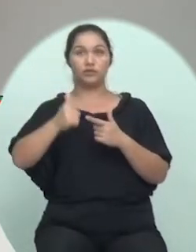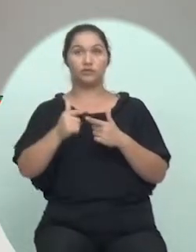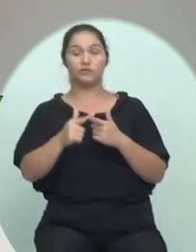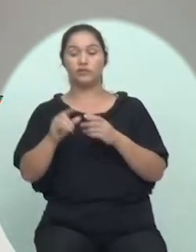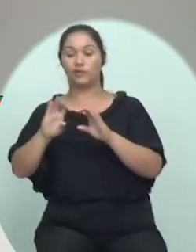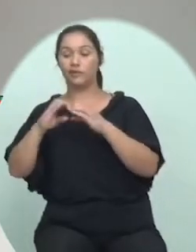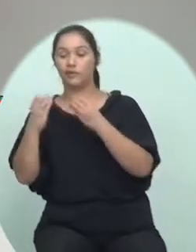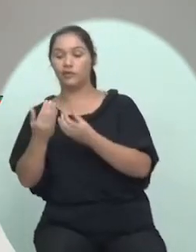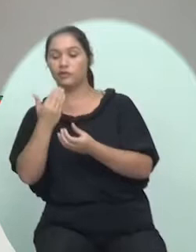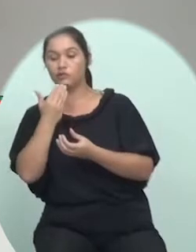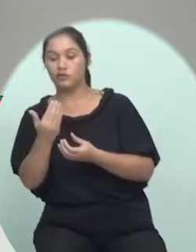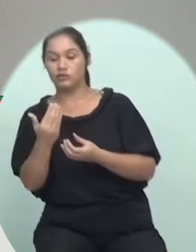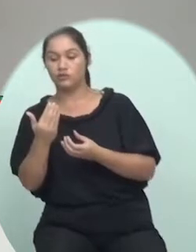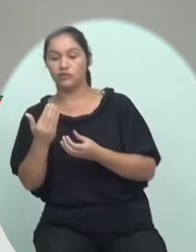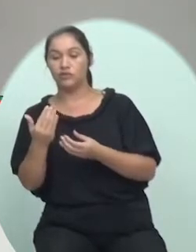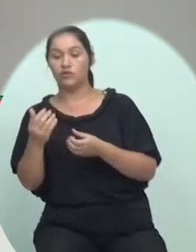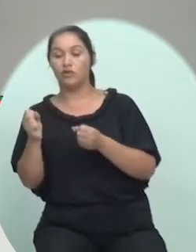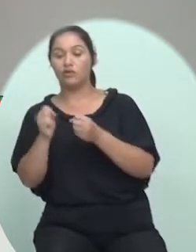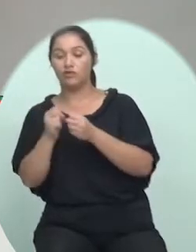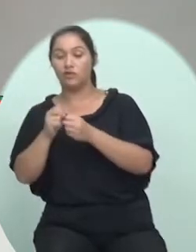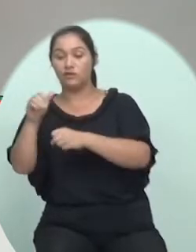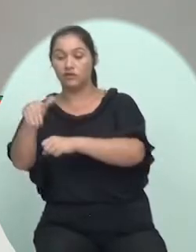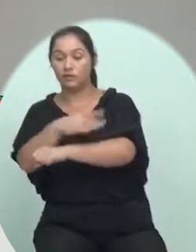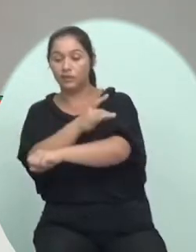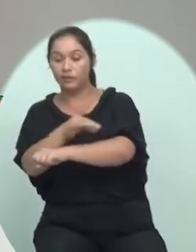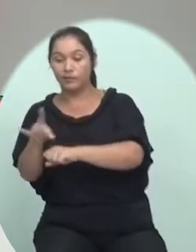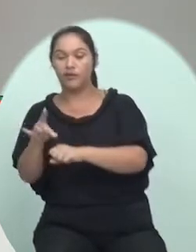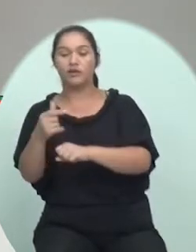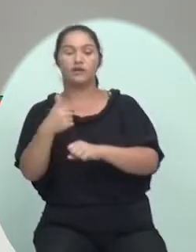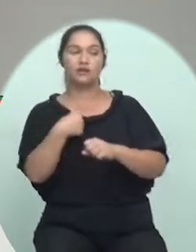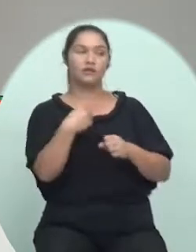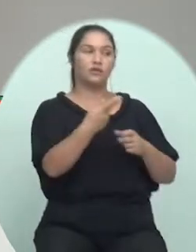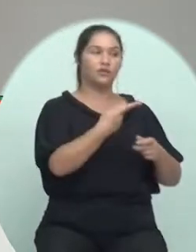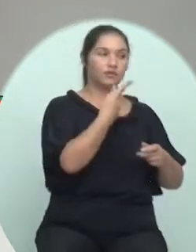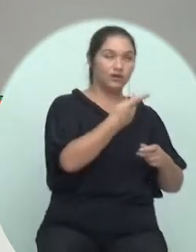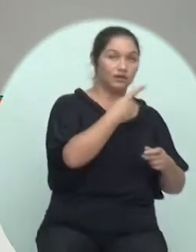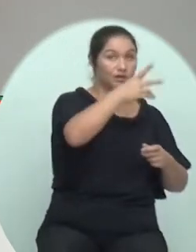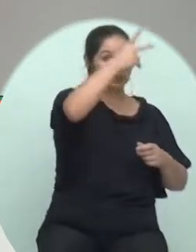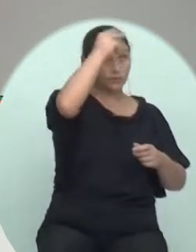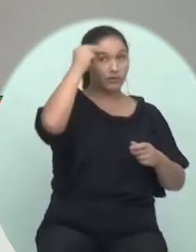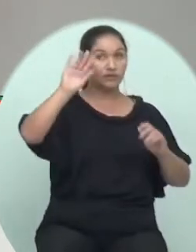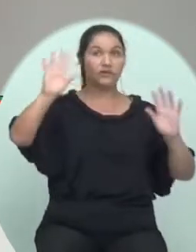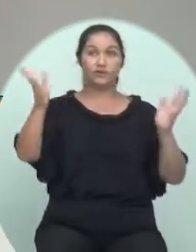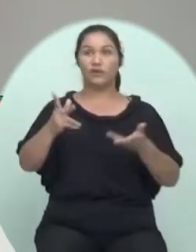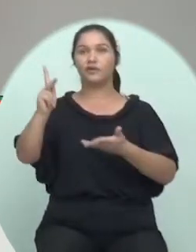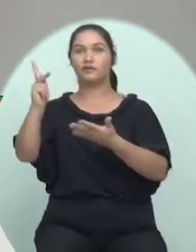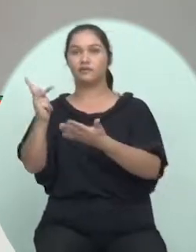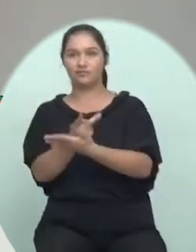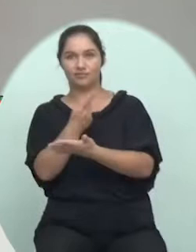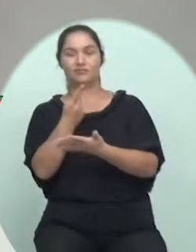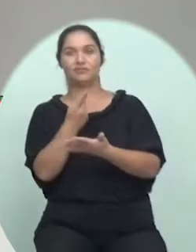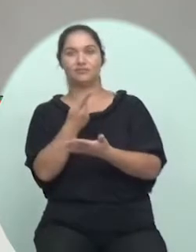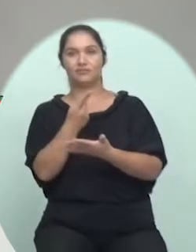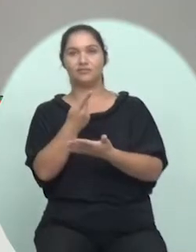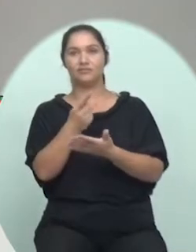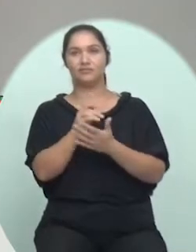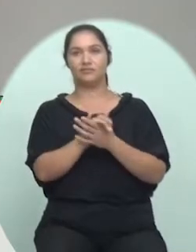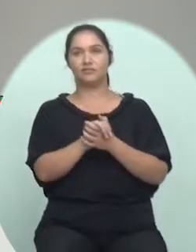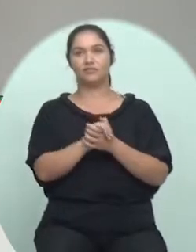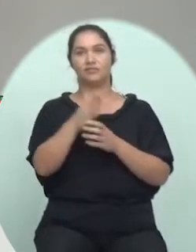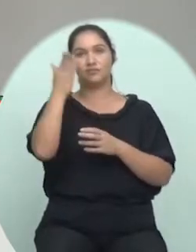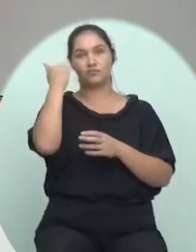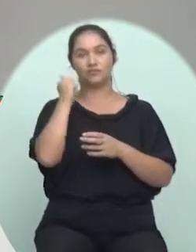ruas, enfim, e lá está sendo feito esse trabalho. Então a gente esteve lá e viu o quanto está sendo bem feito, e a equipe